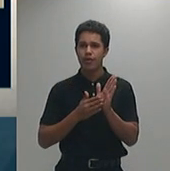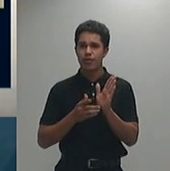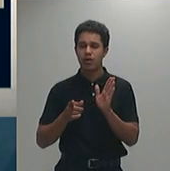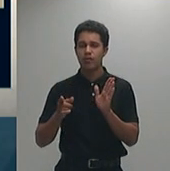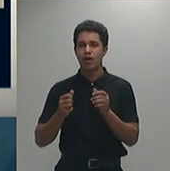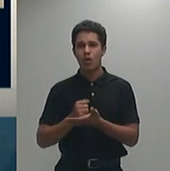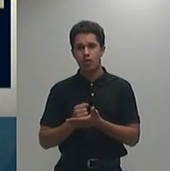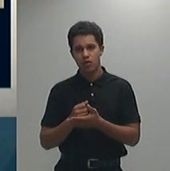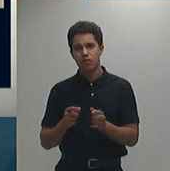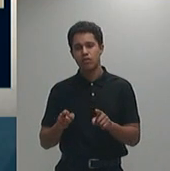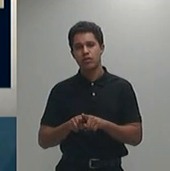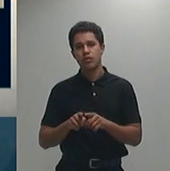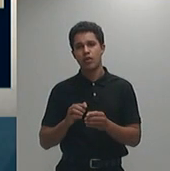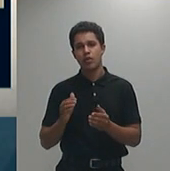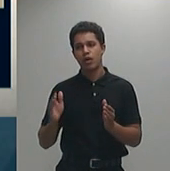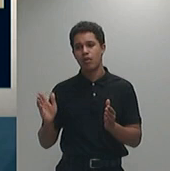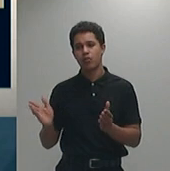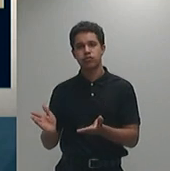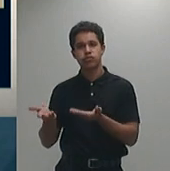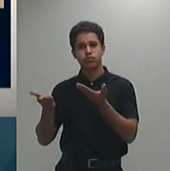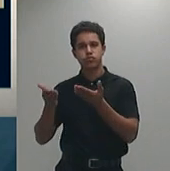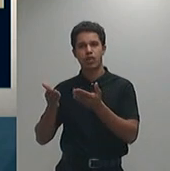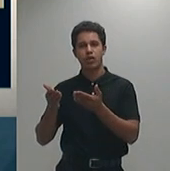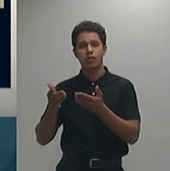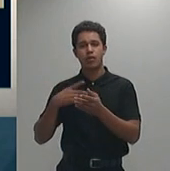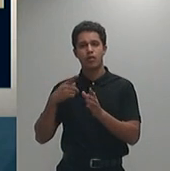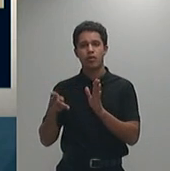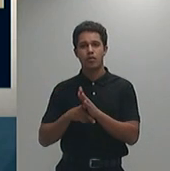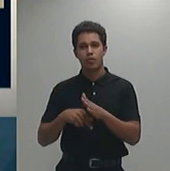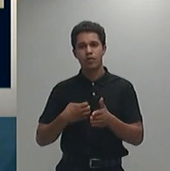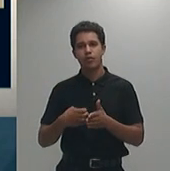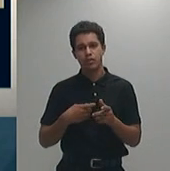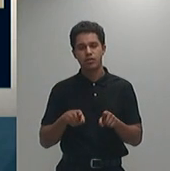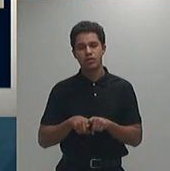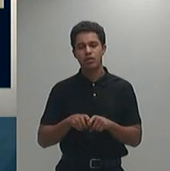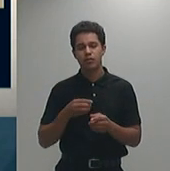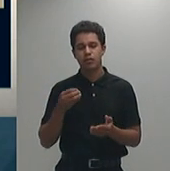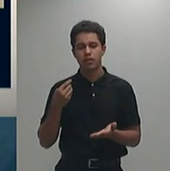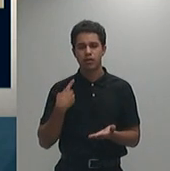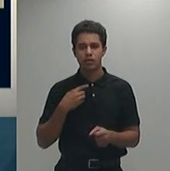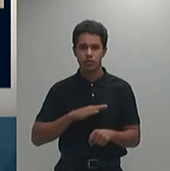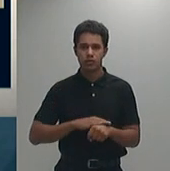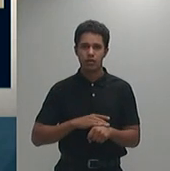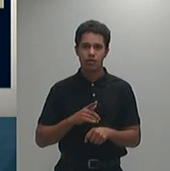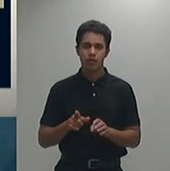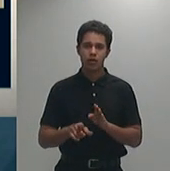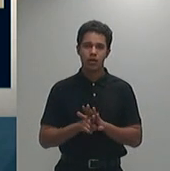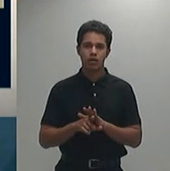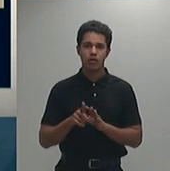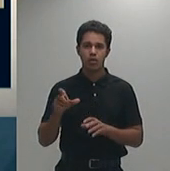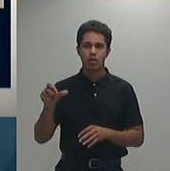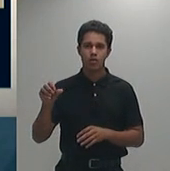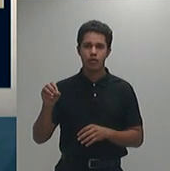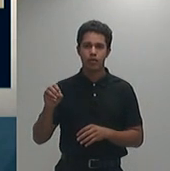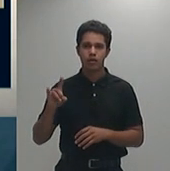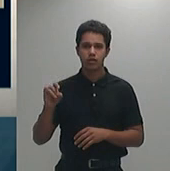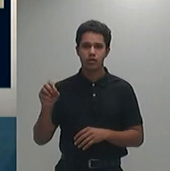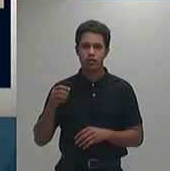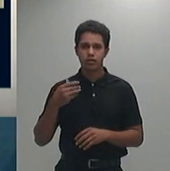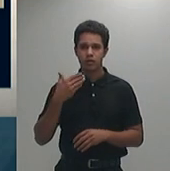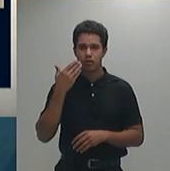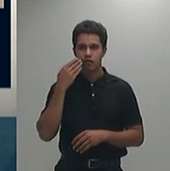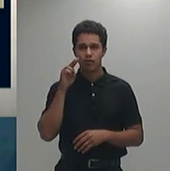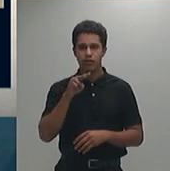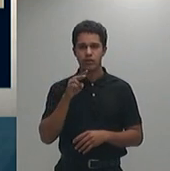de ação social promovido pela companhia que se efetivou também no prazo legal dentro dos 90 dias previsto na lei a despeito nem